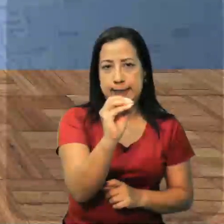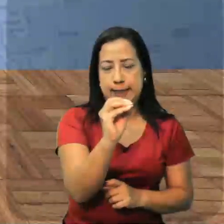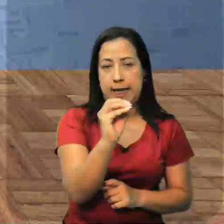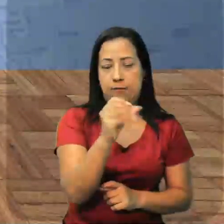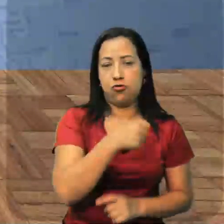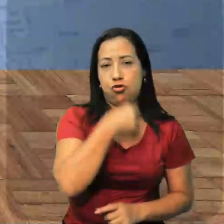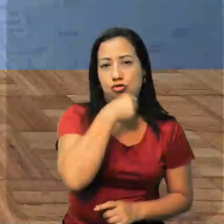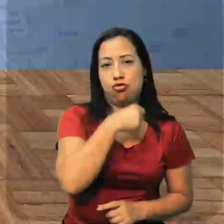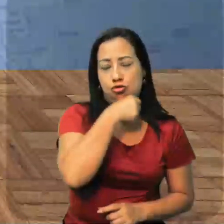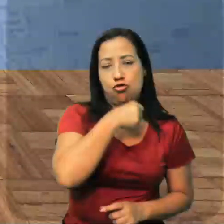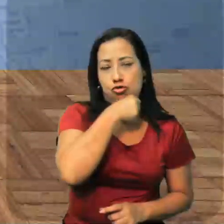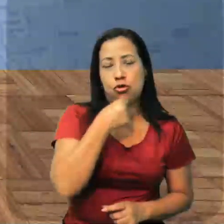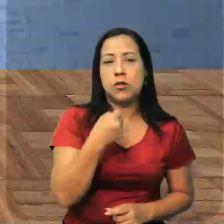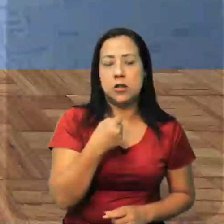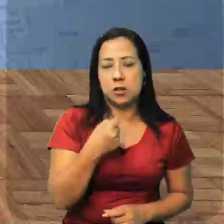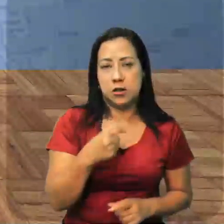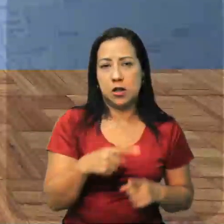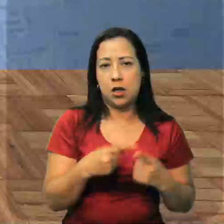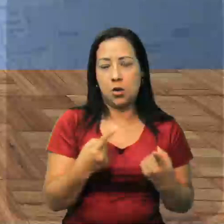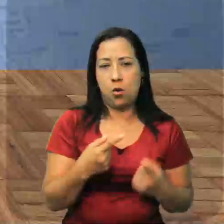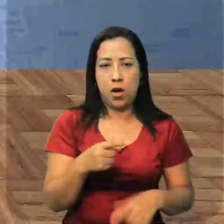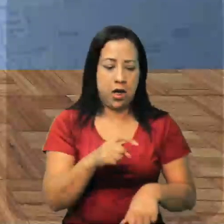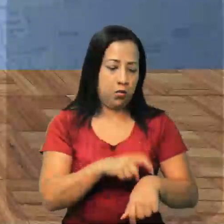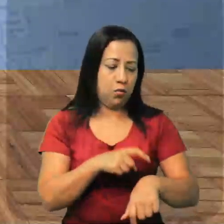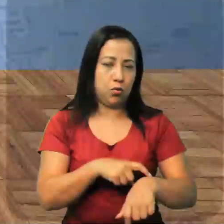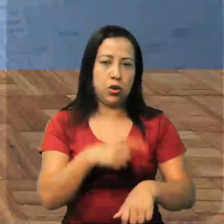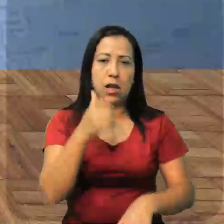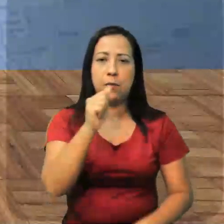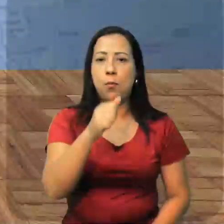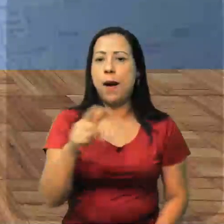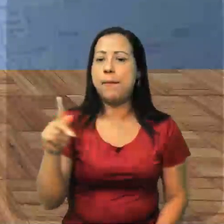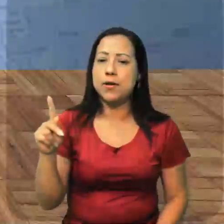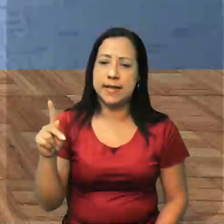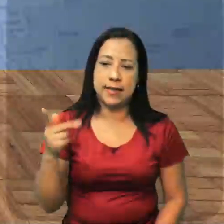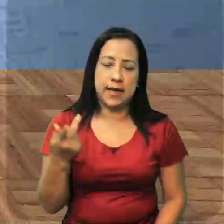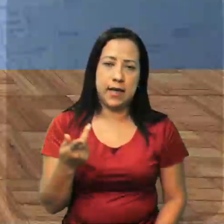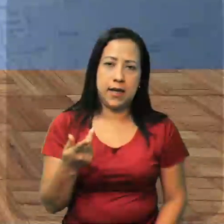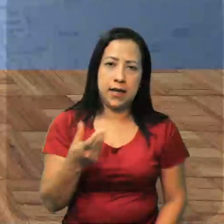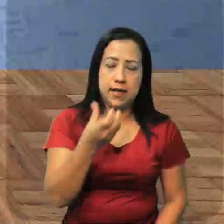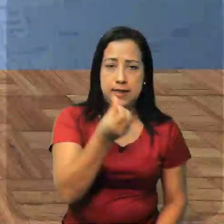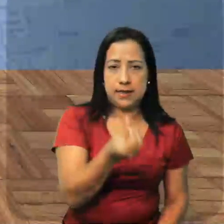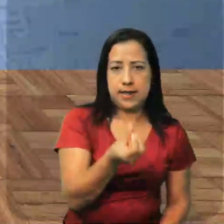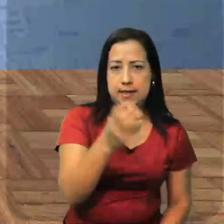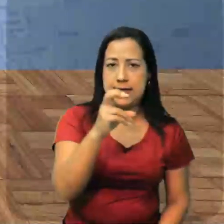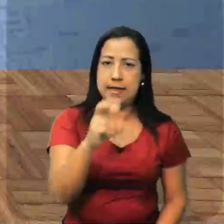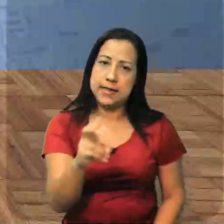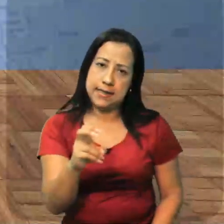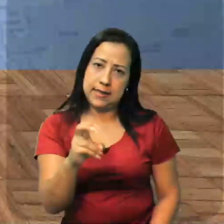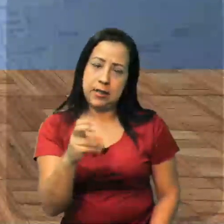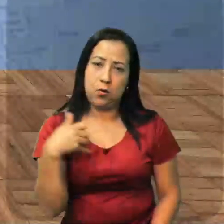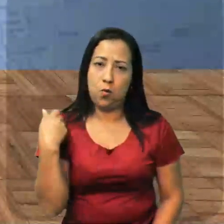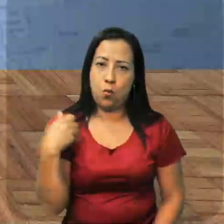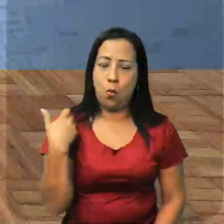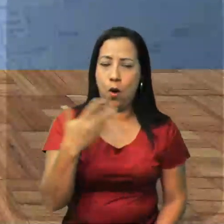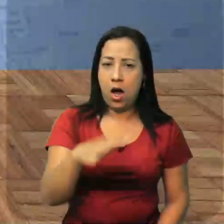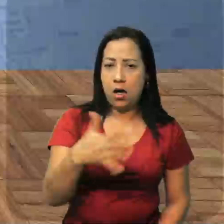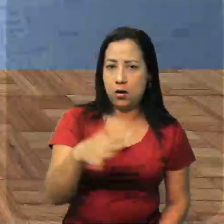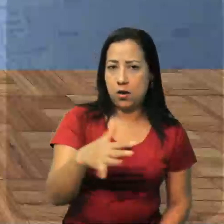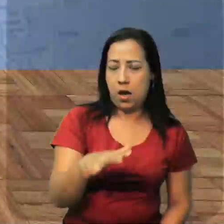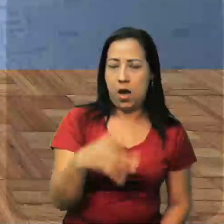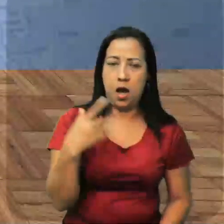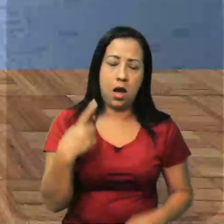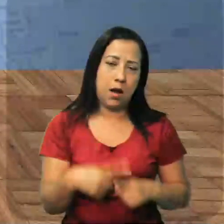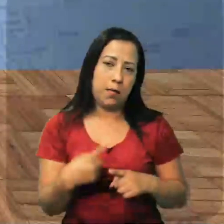tempo para aposentadoria agora? Você que vai entrar no mercado de trabalho vai ser 65 anos. Por quê? Porque houve uma